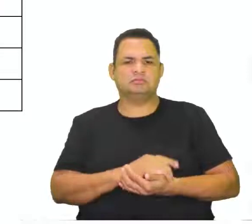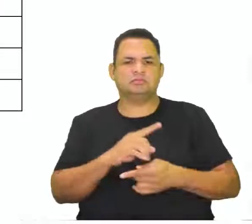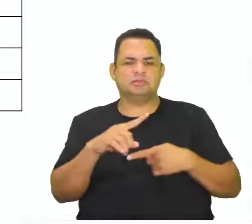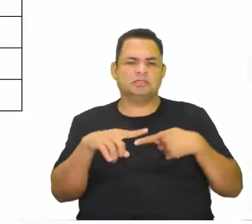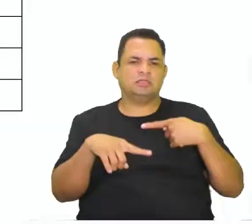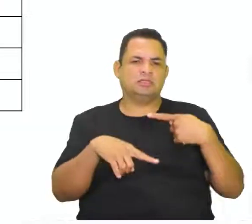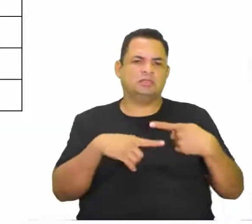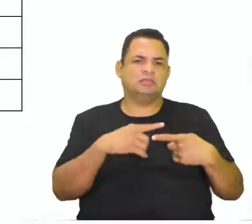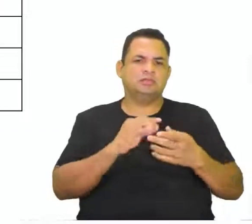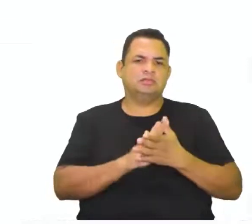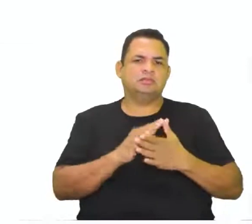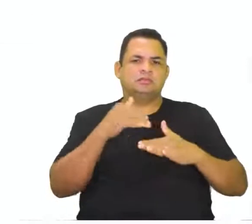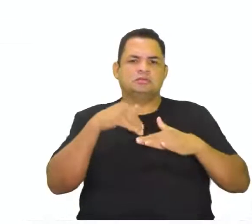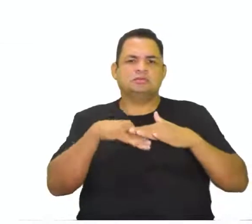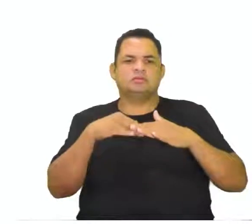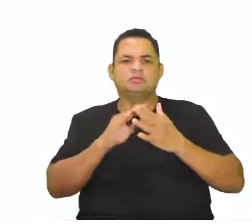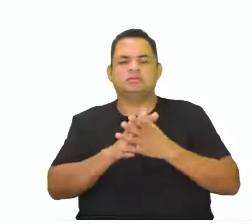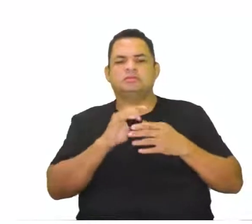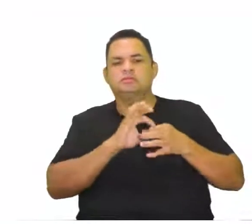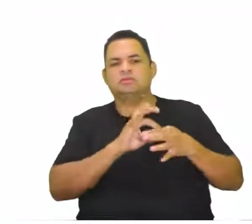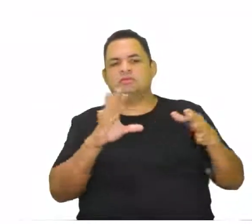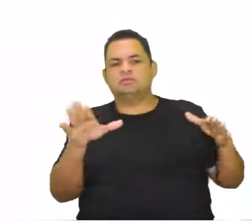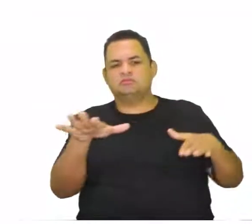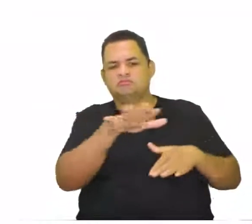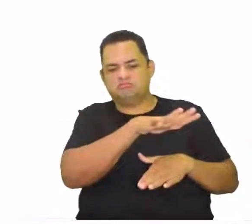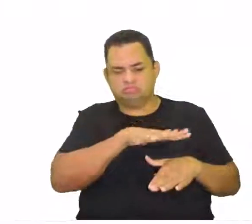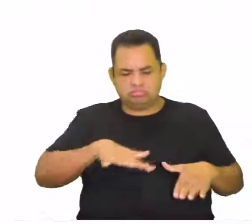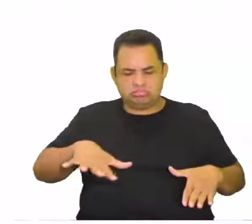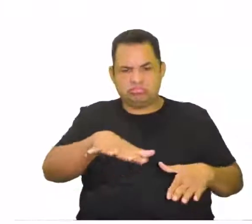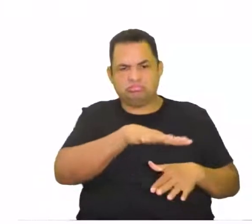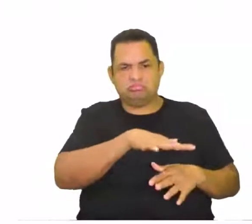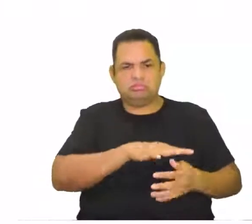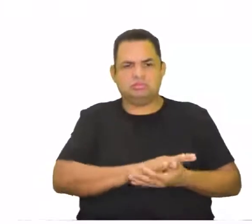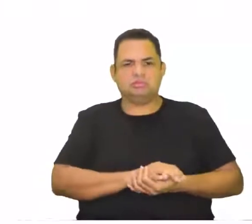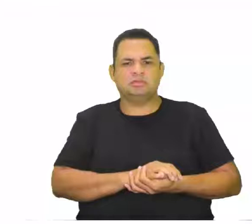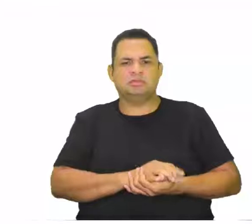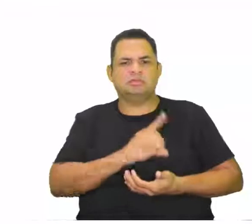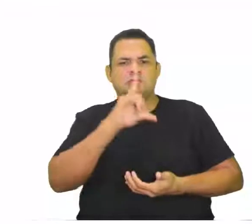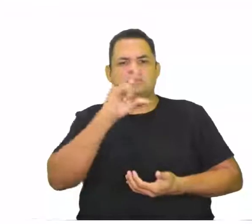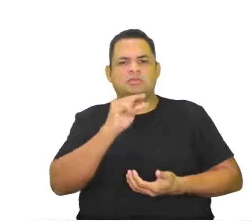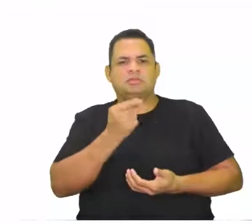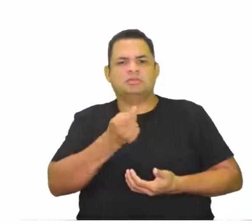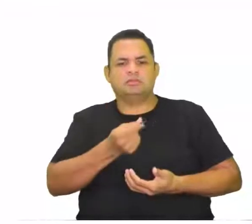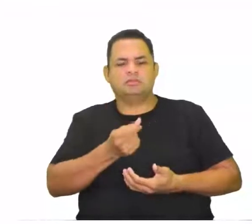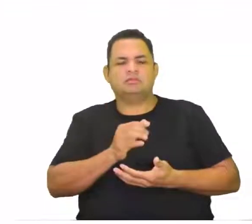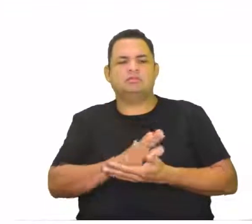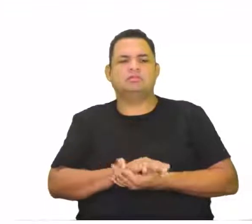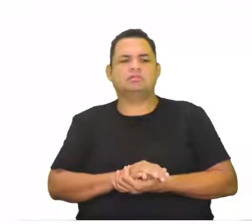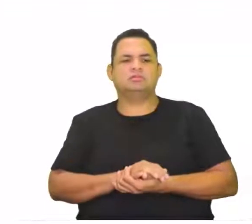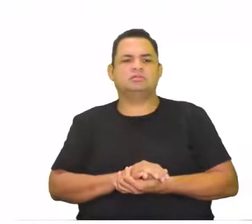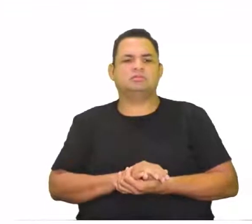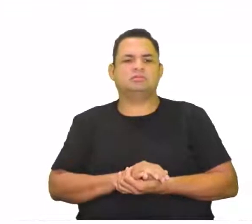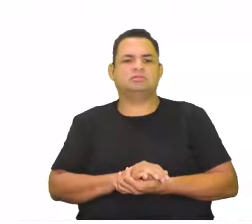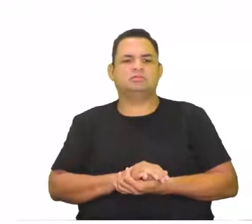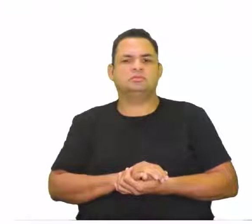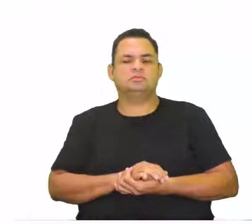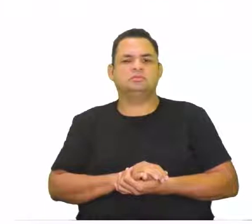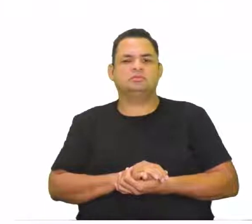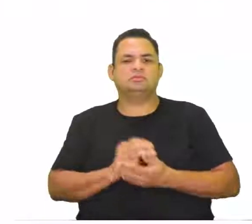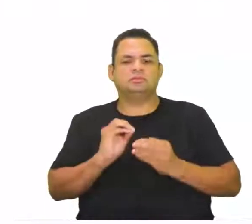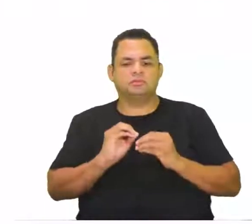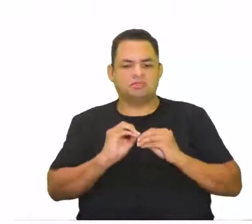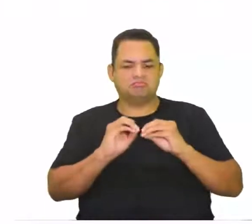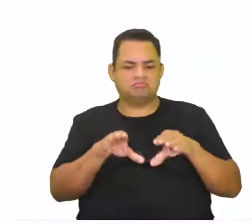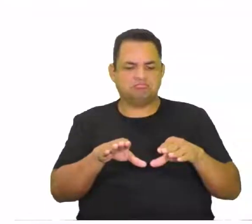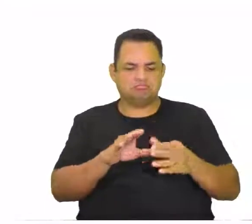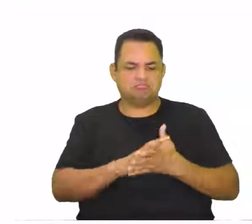a céu aberto, vantagem 3. Qual é a vantagem 3? Baixo custo operacional. É verdade, é só você chegar e jogar